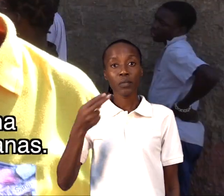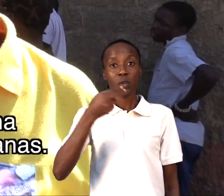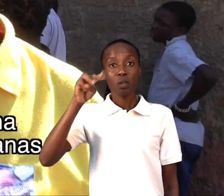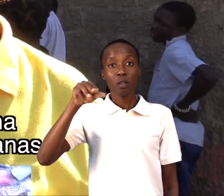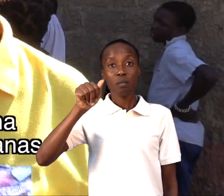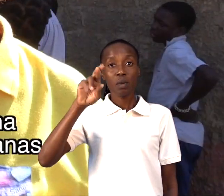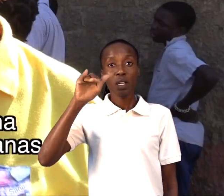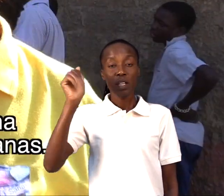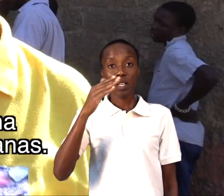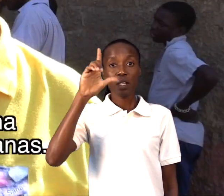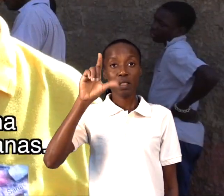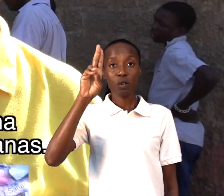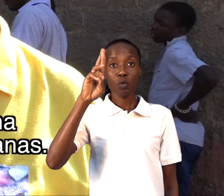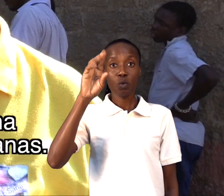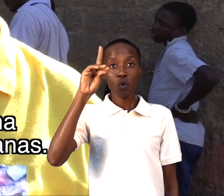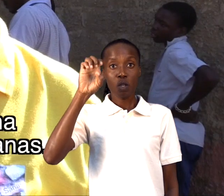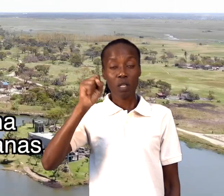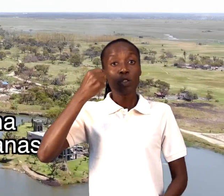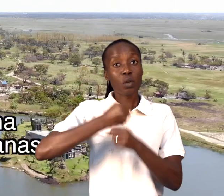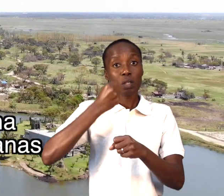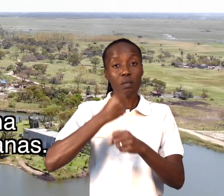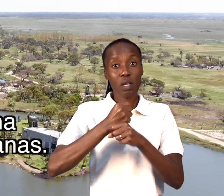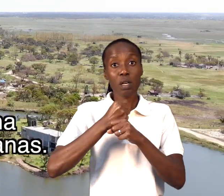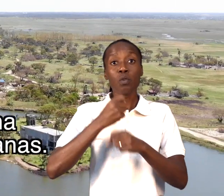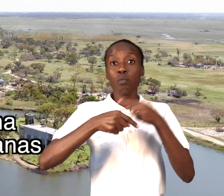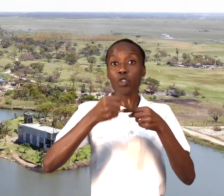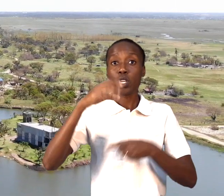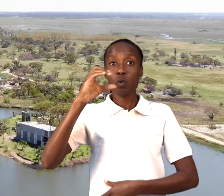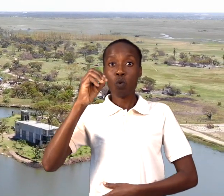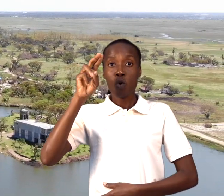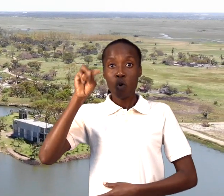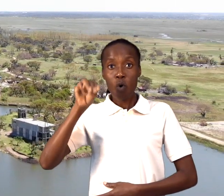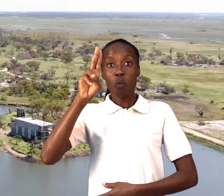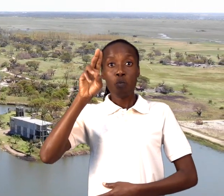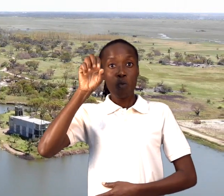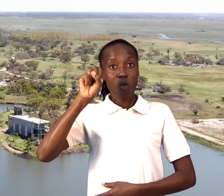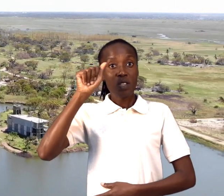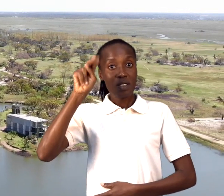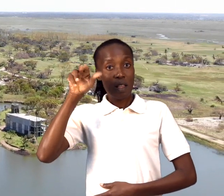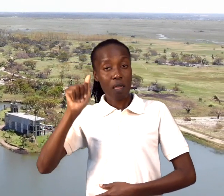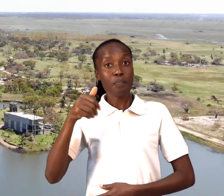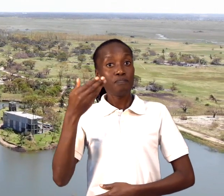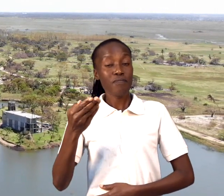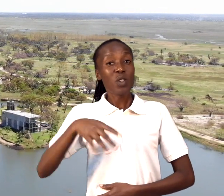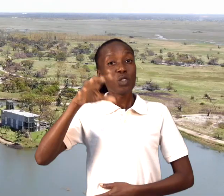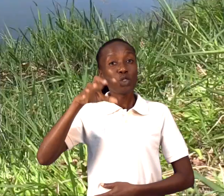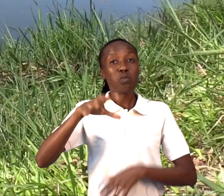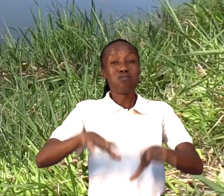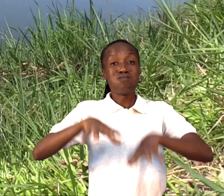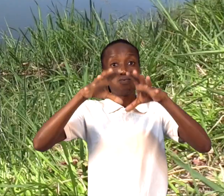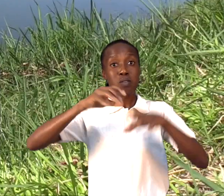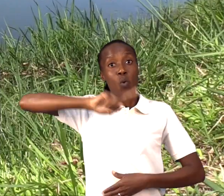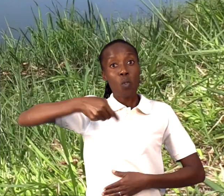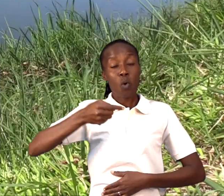Eu chamo Maria de Lourdes Mboana, estou a trabalhar no projeto Kumusanas. Durante as cheias, esteve lá a